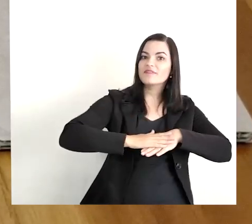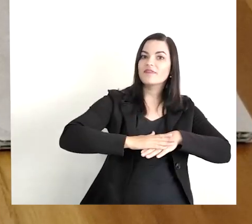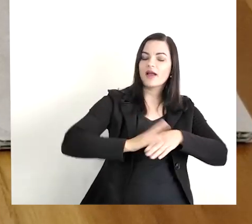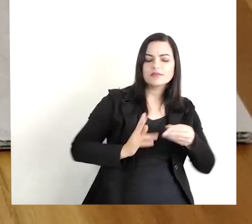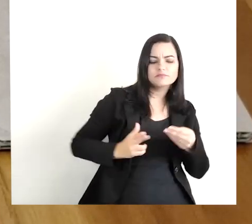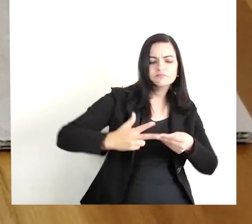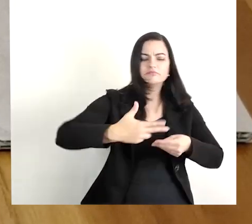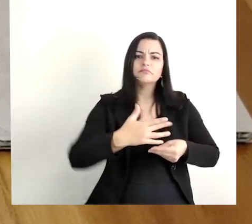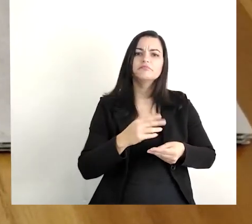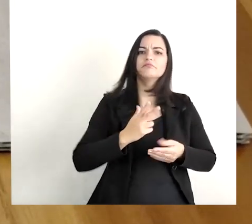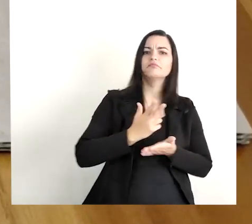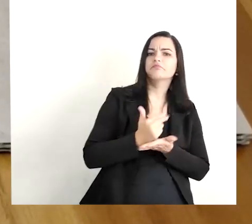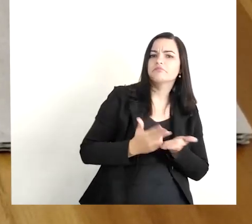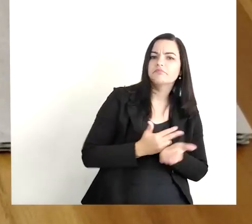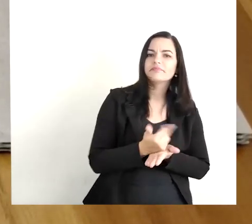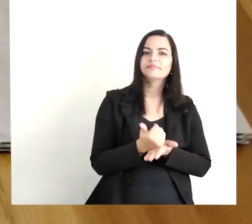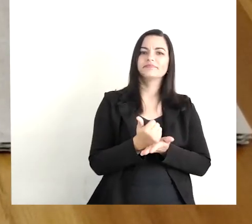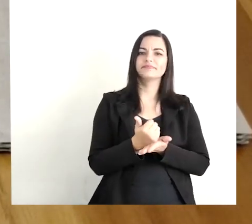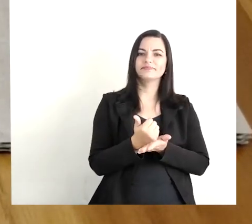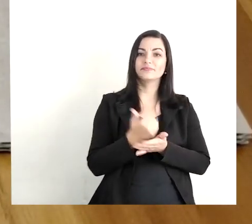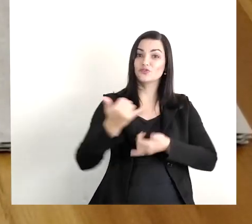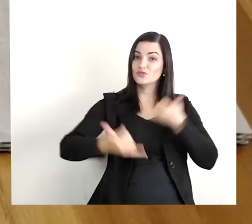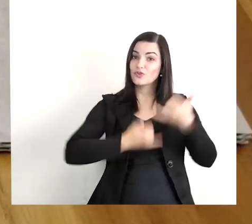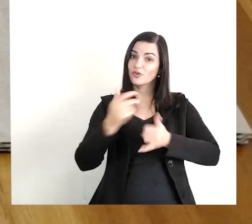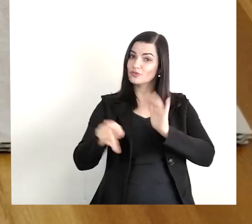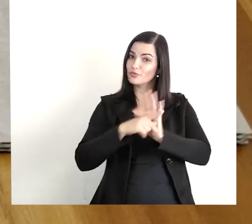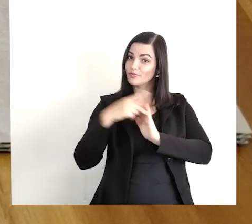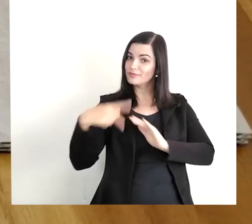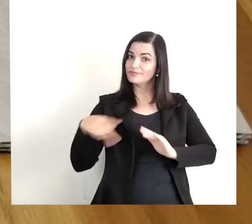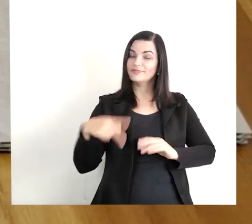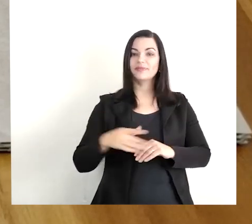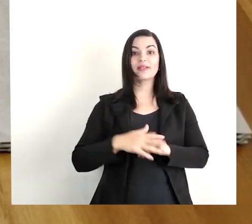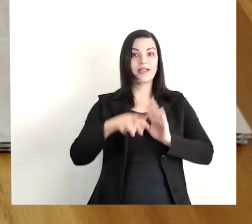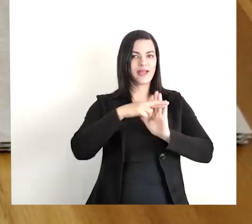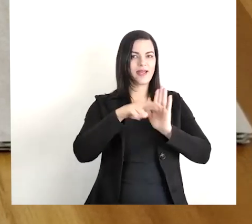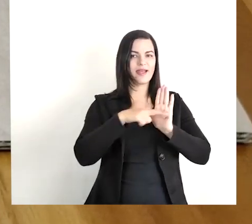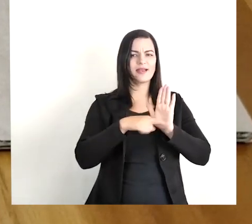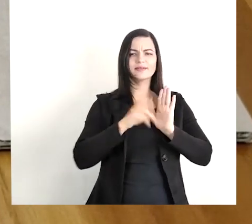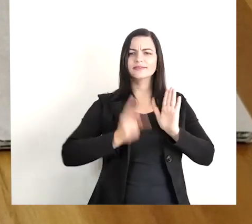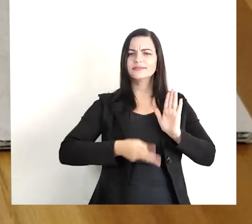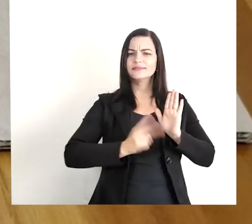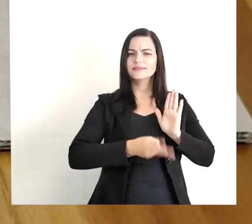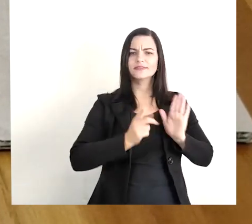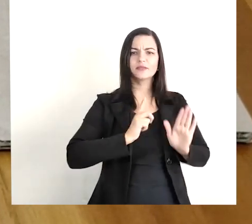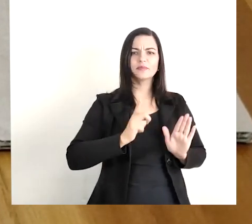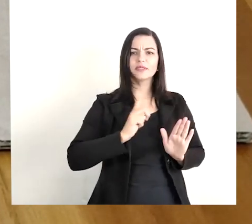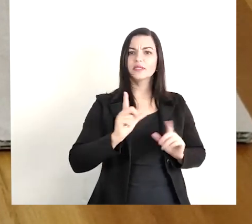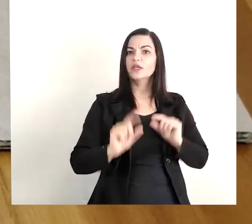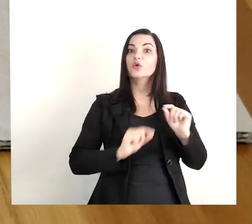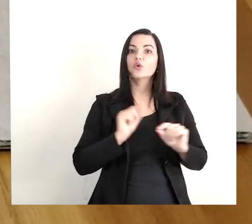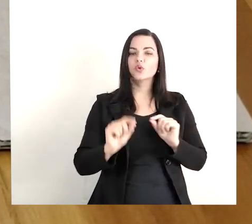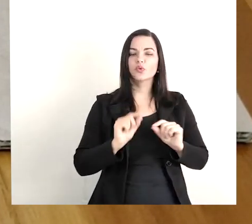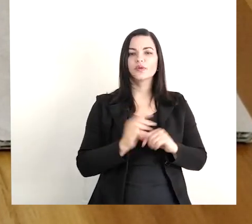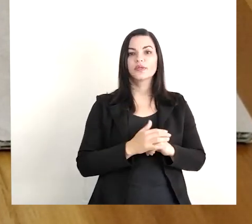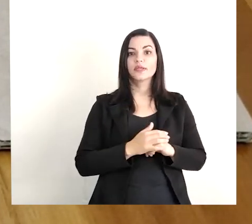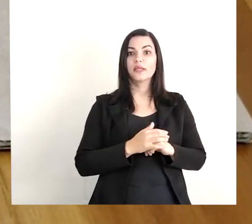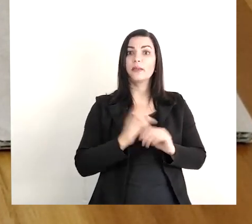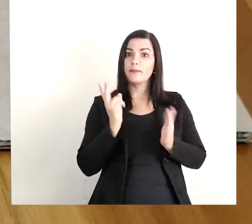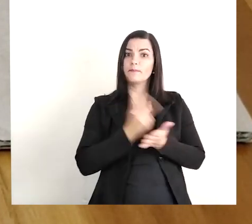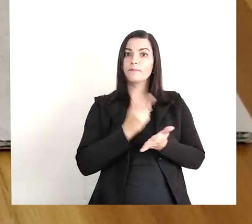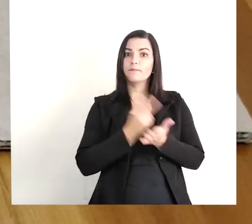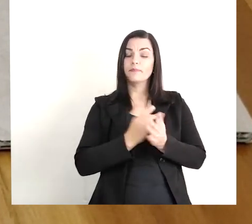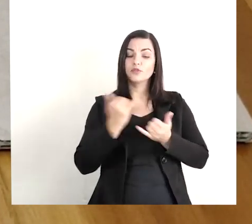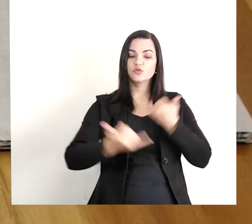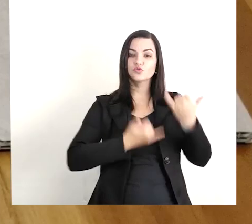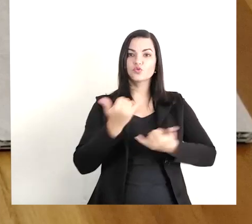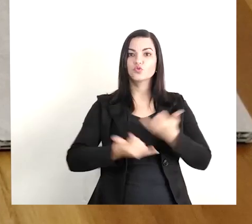próprios jogos. Uma regra que aparece em muitos jogos, principalmente aqueles comprados em loja, é assim, que